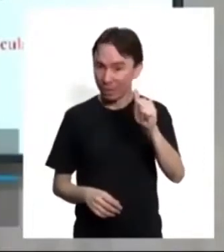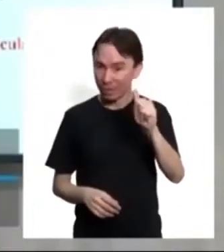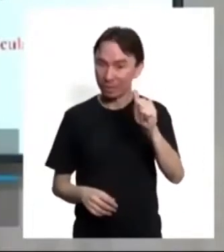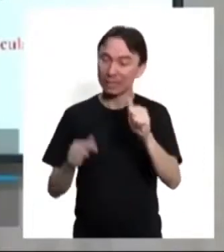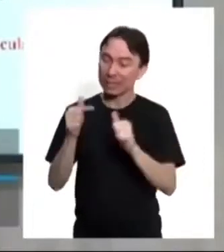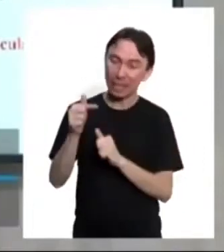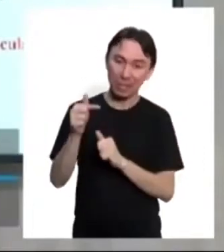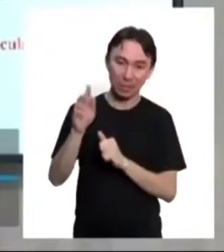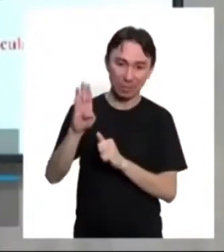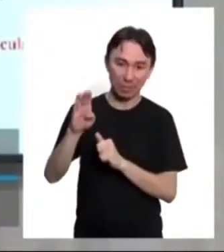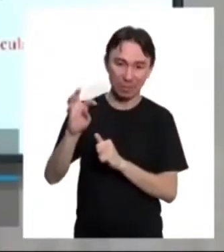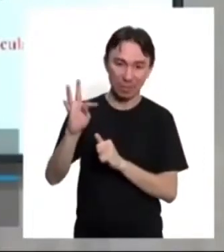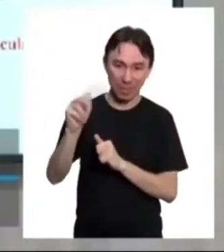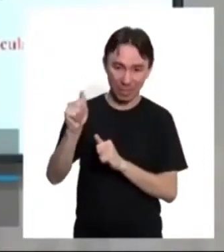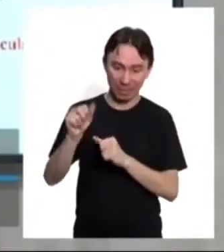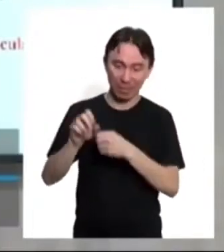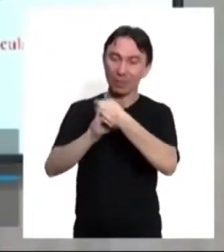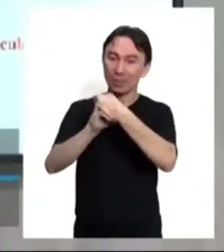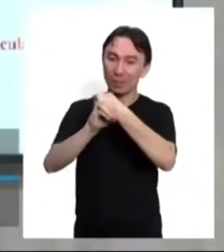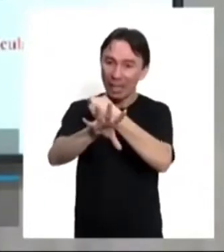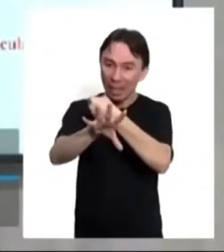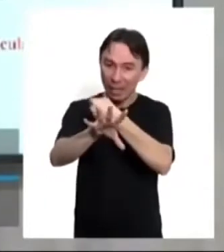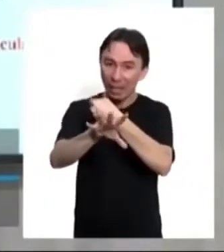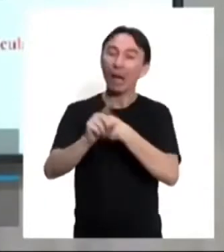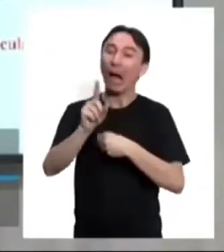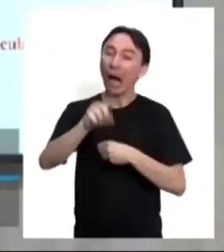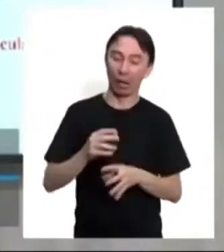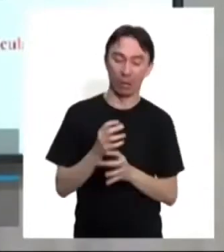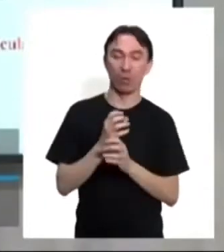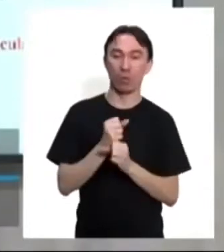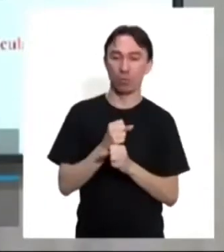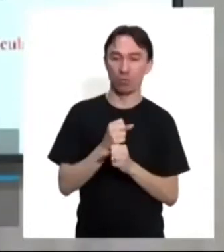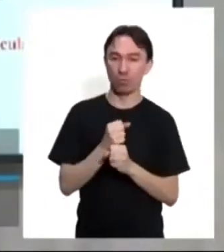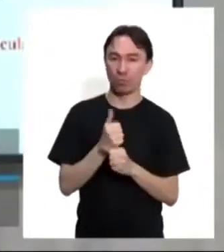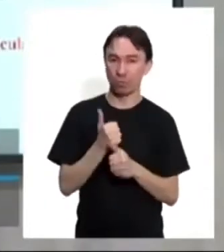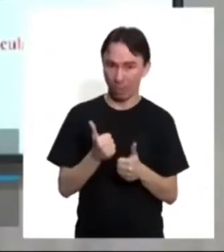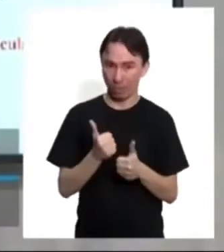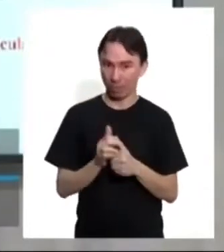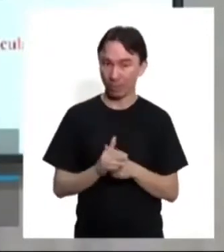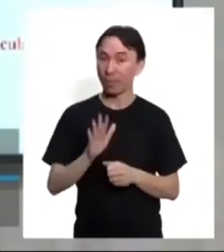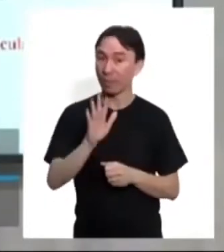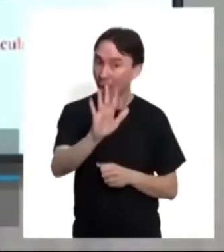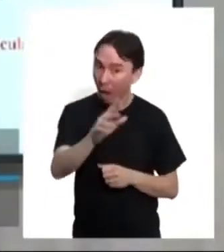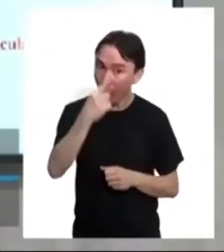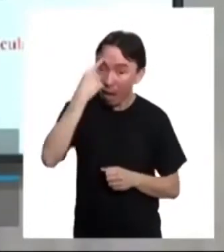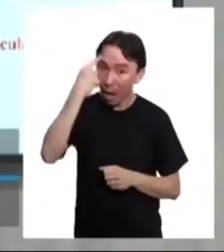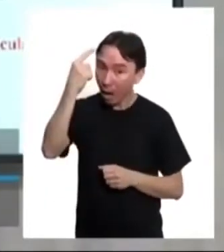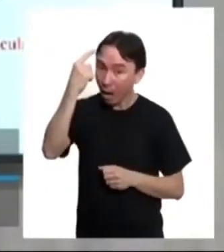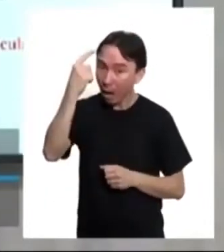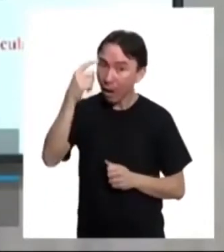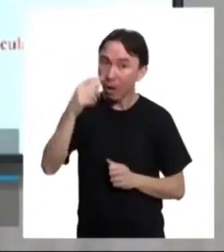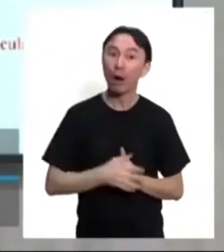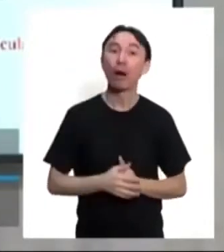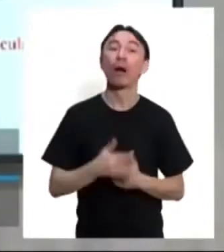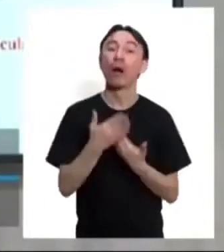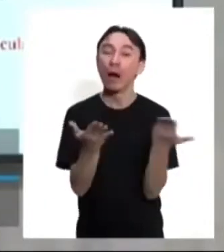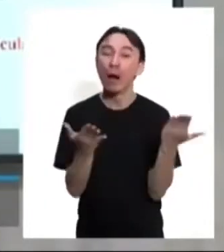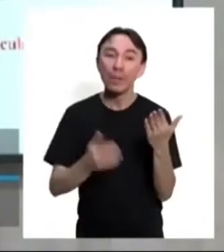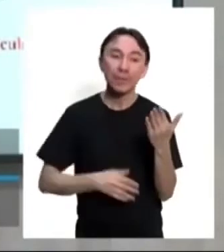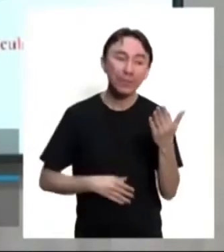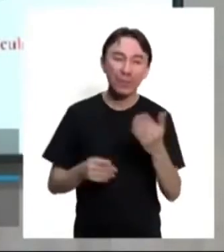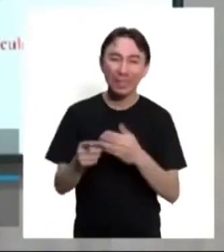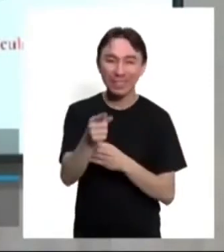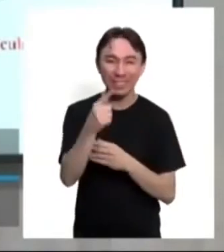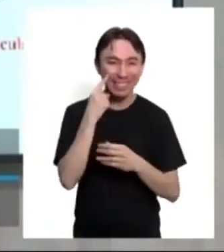se calcula quantas alfas e quantas betas foram emitidas. Mas lembrem, a partícula que